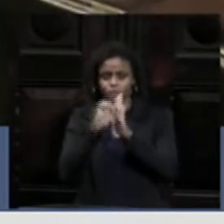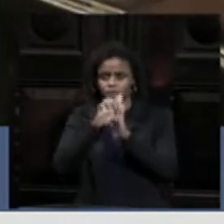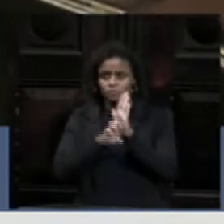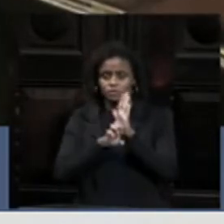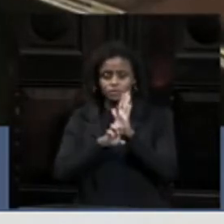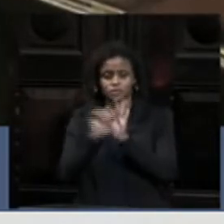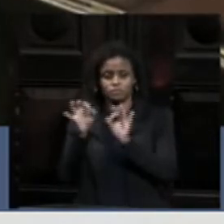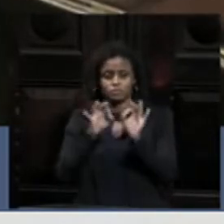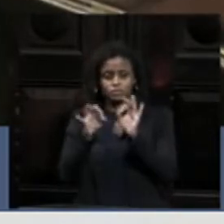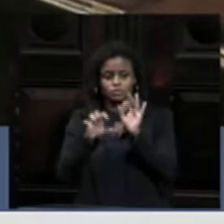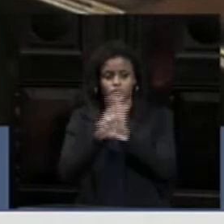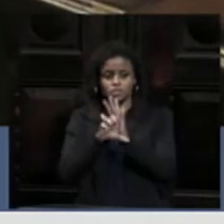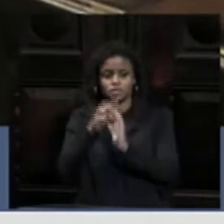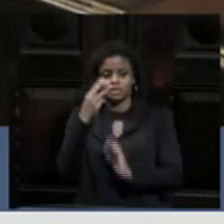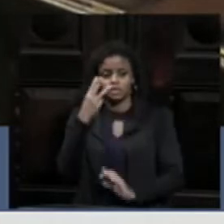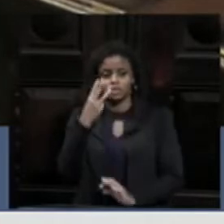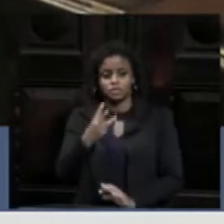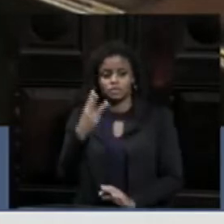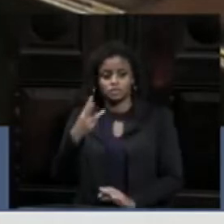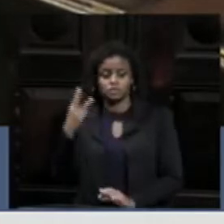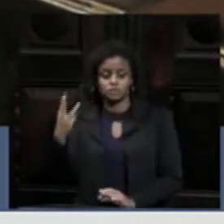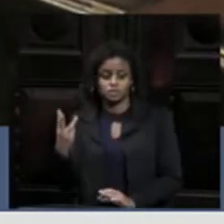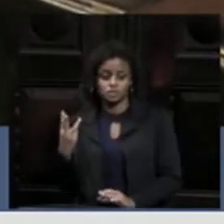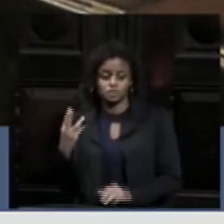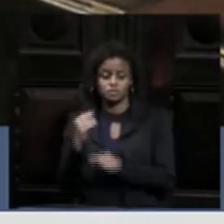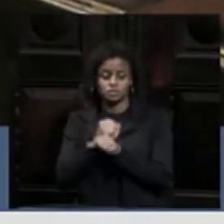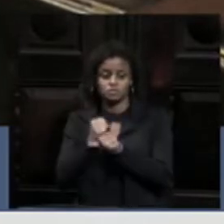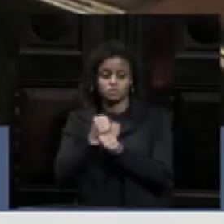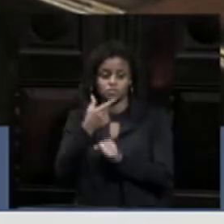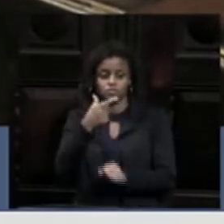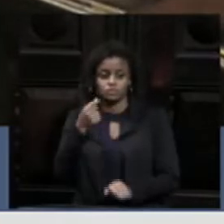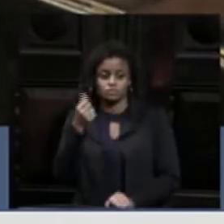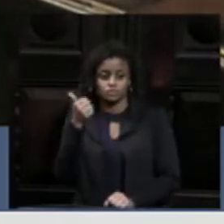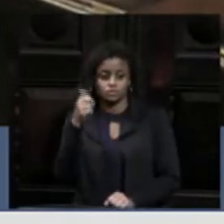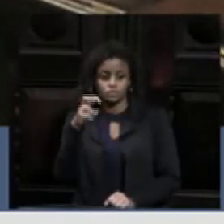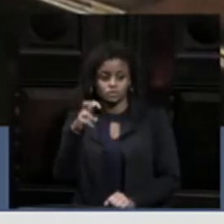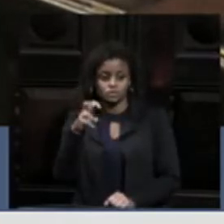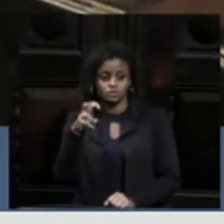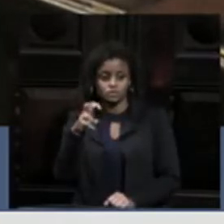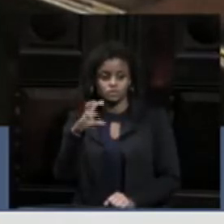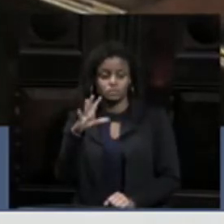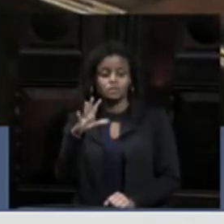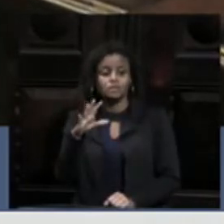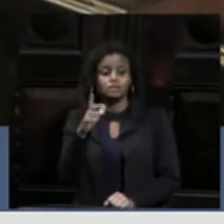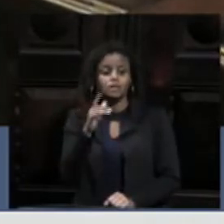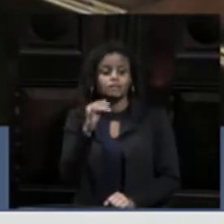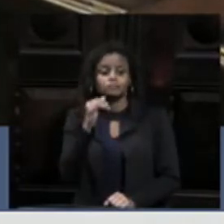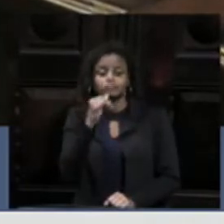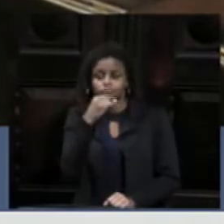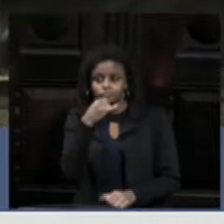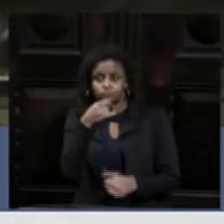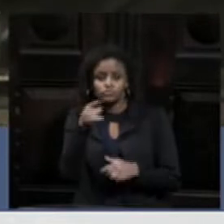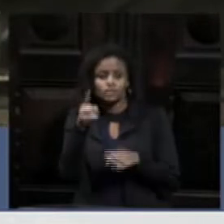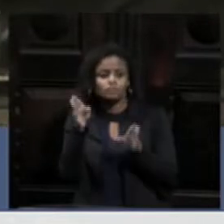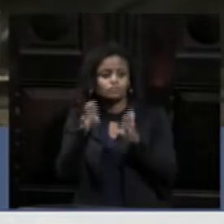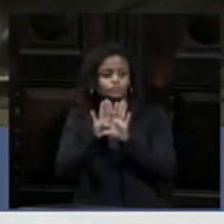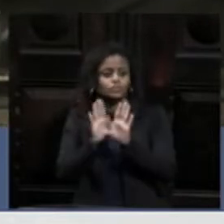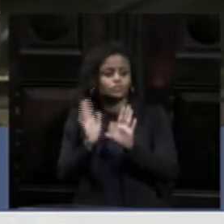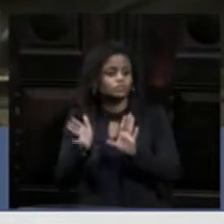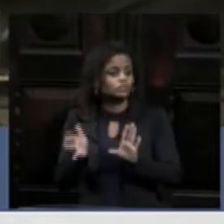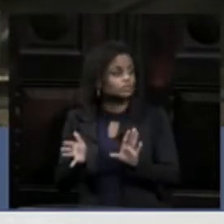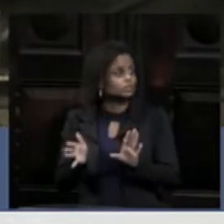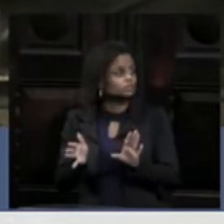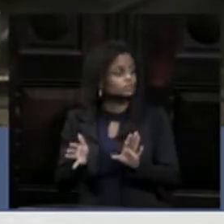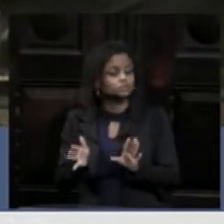PL 333 de 2015 e, infelizmente, já estava fechado aí. A presidência defere pedir Vossa Excelência. Pode...